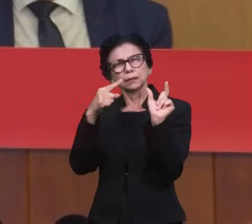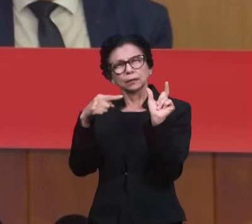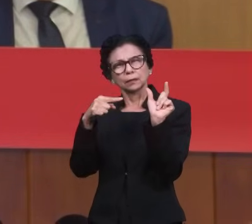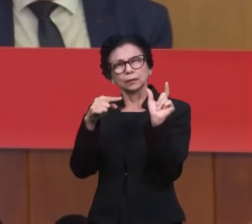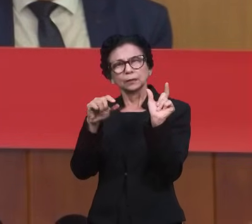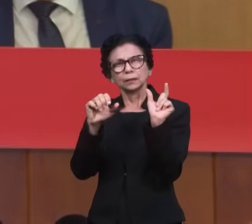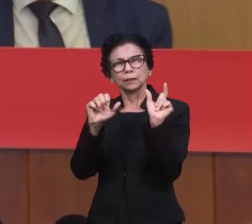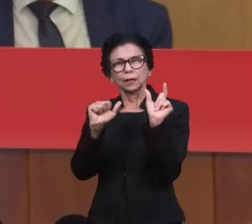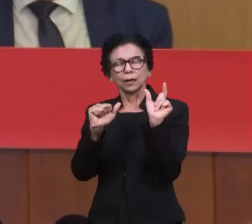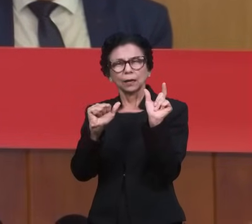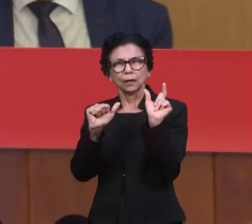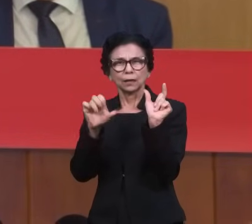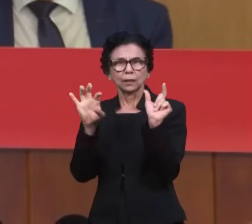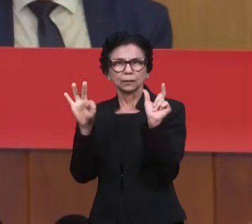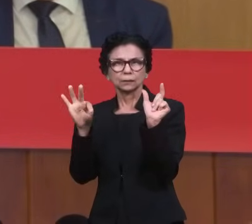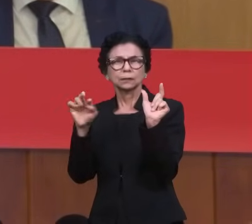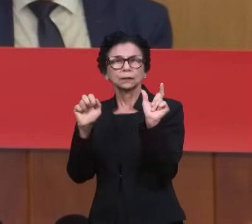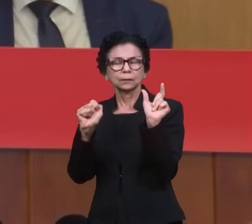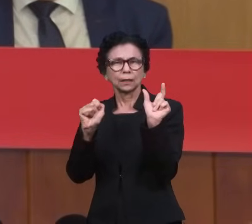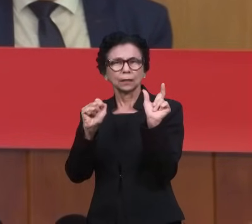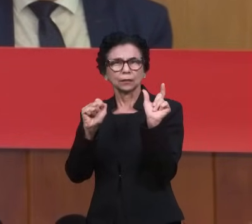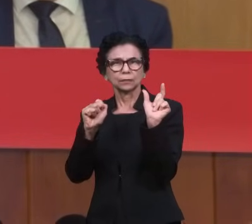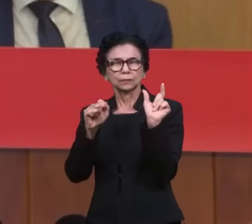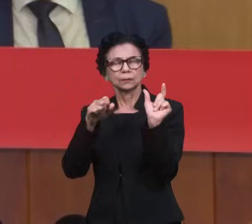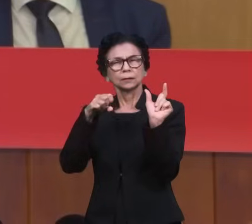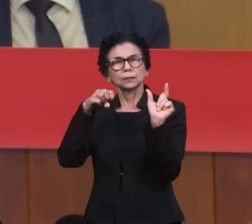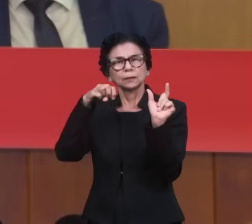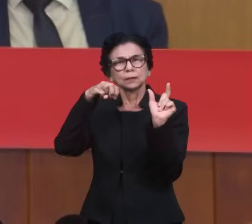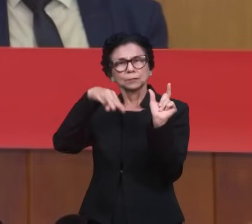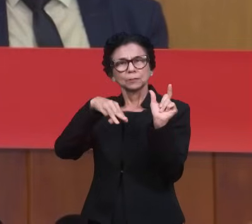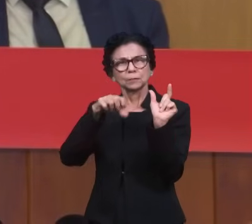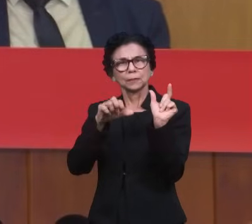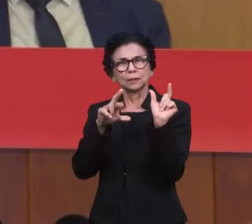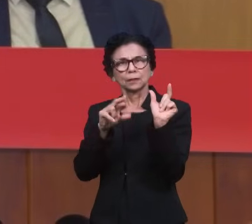que significa o nosso Senhor vem.